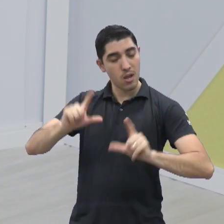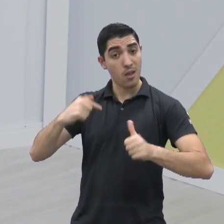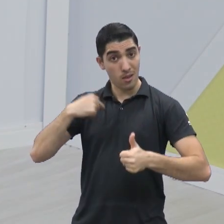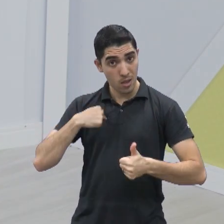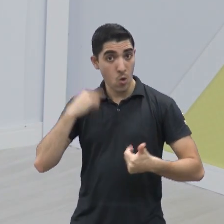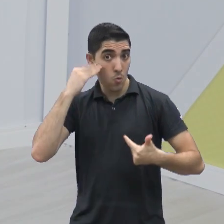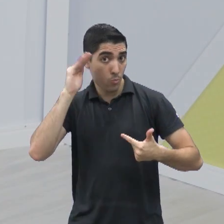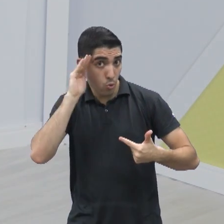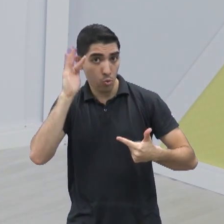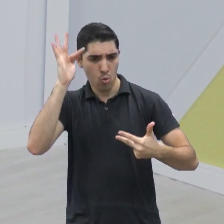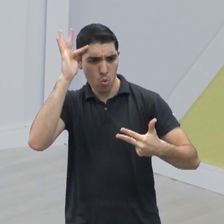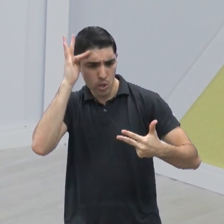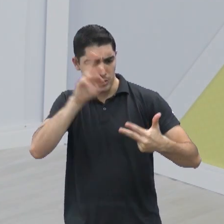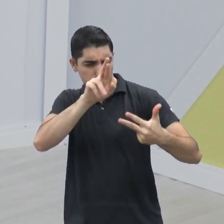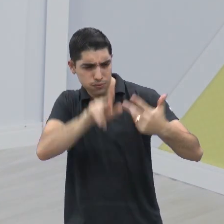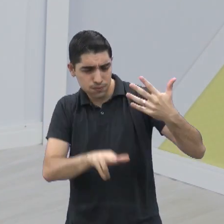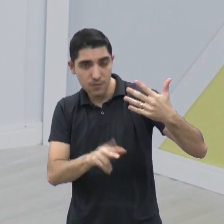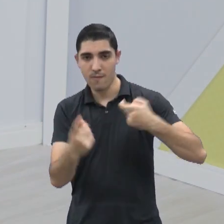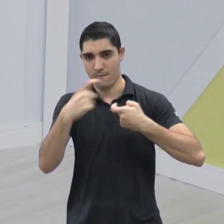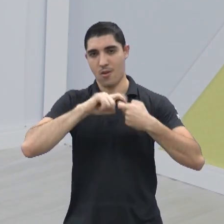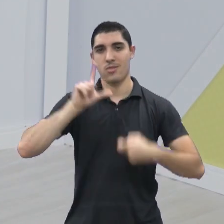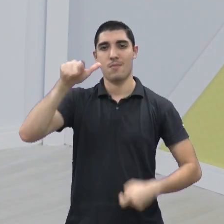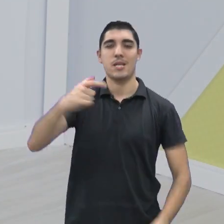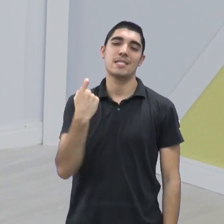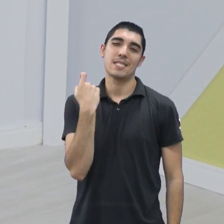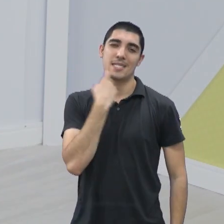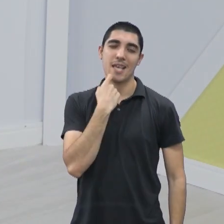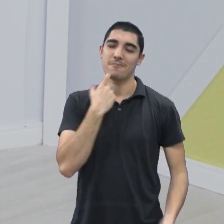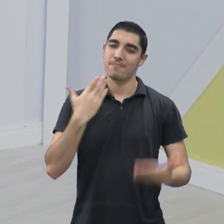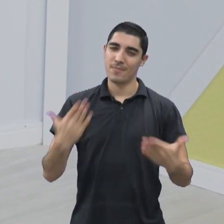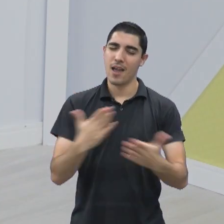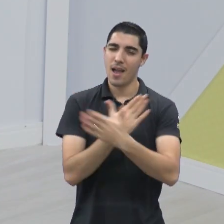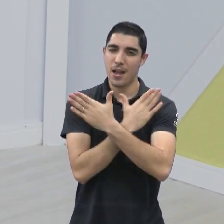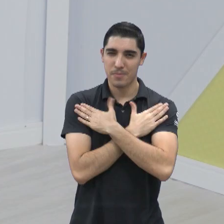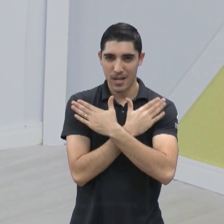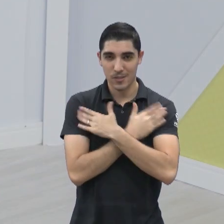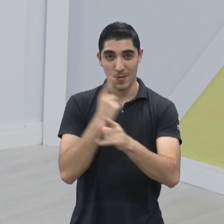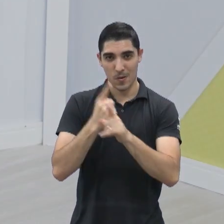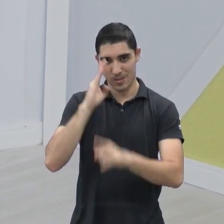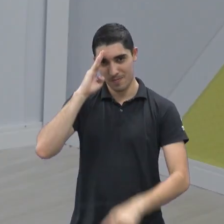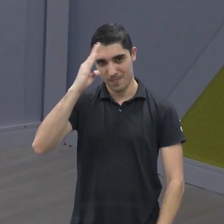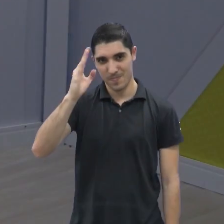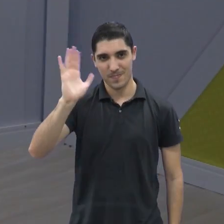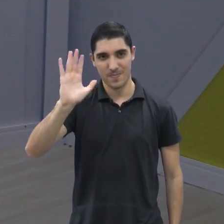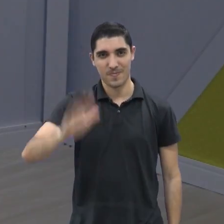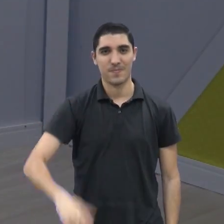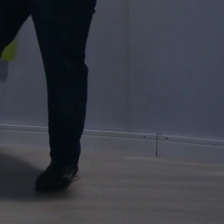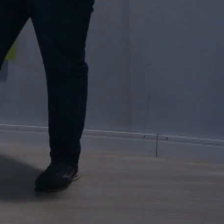Brunão, Luizão e grande equipe, a gente volta na sexta-feira. De minha parte, grande abraço, até lá. Tchau, tchau.